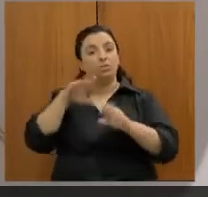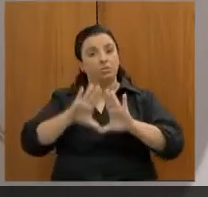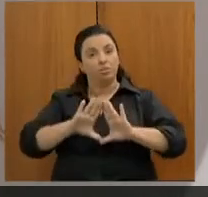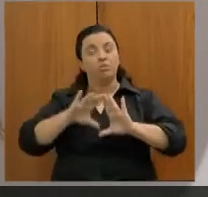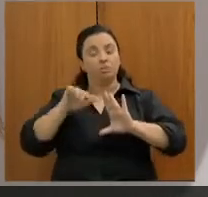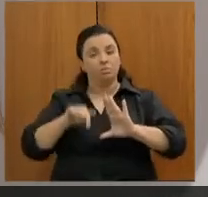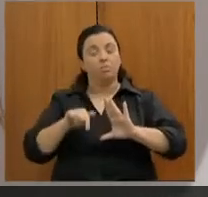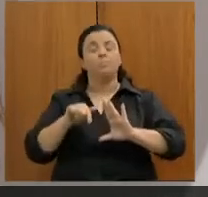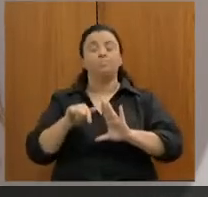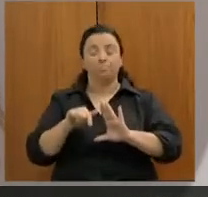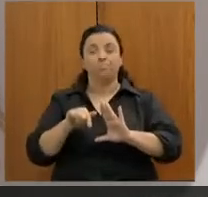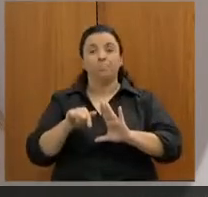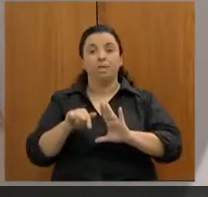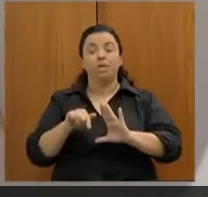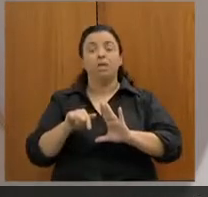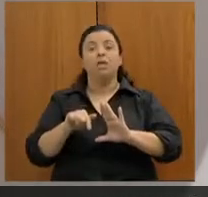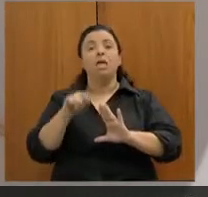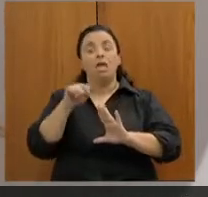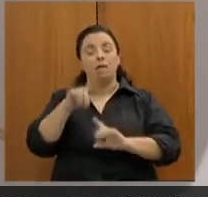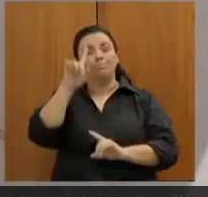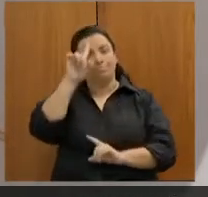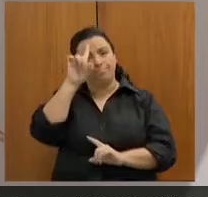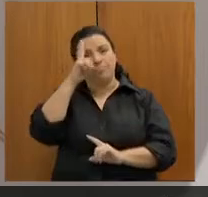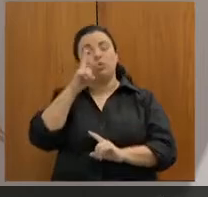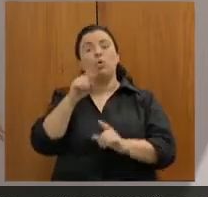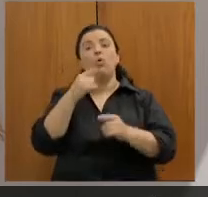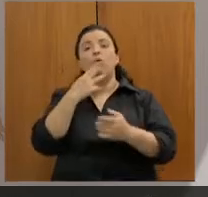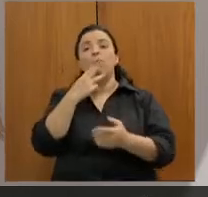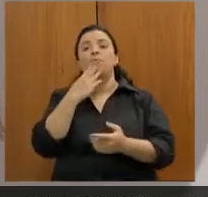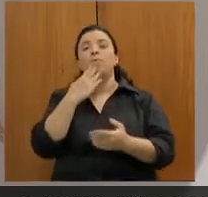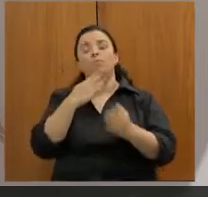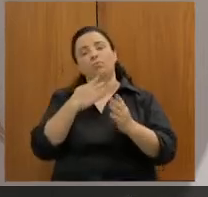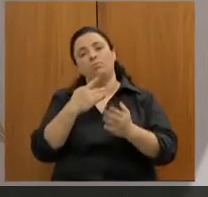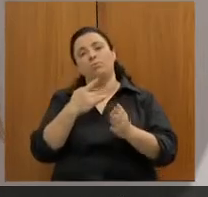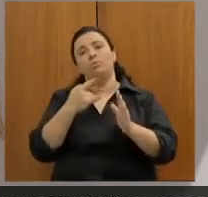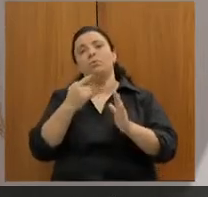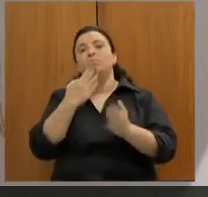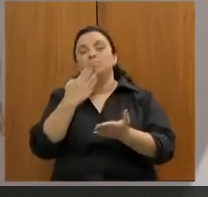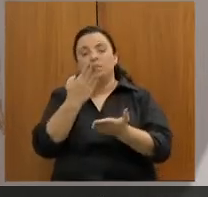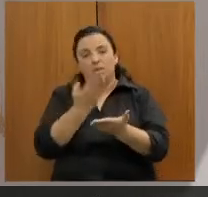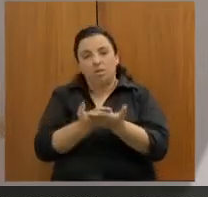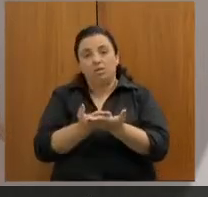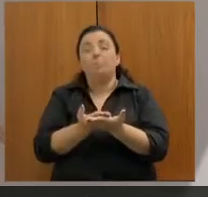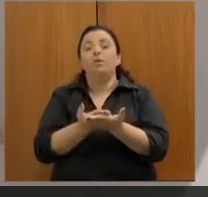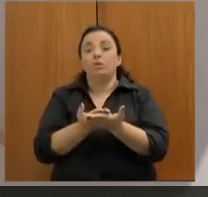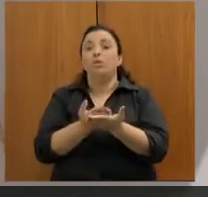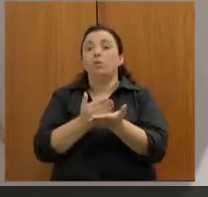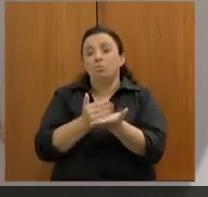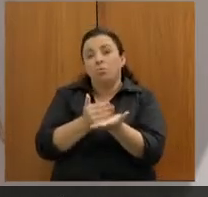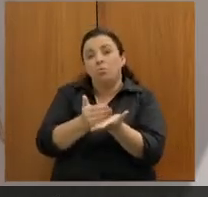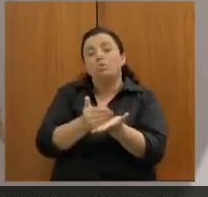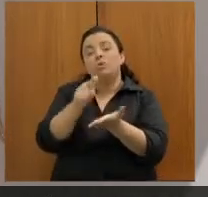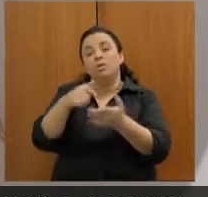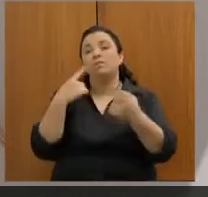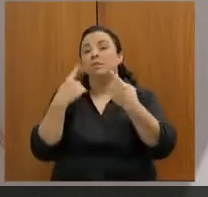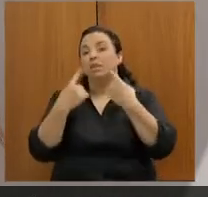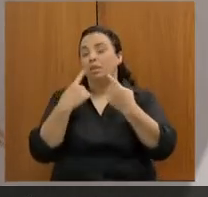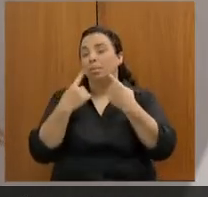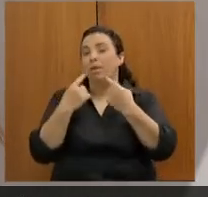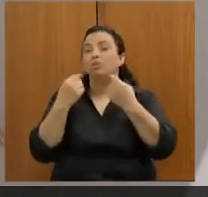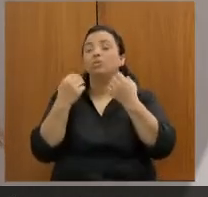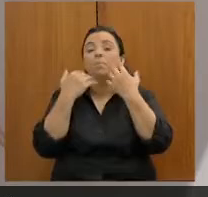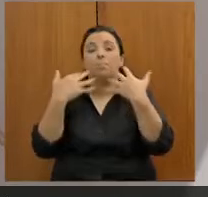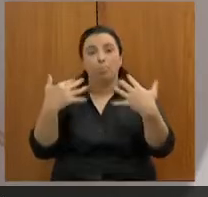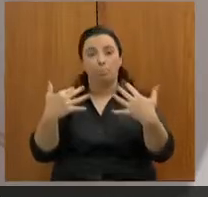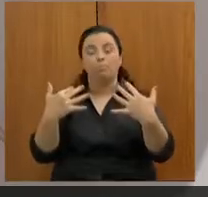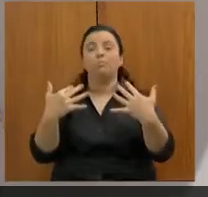de Minas Gerais e autora do requerimento que deu origem a este debate público que a partir desse momento será a